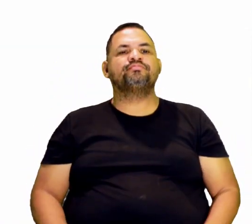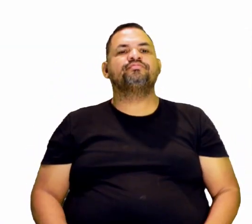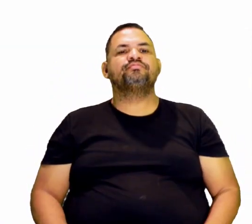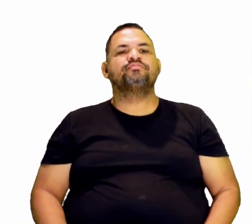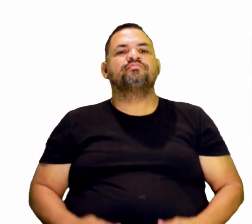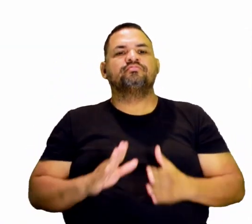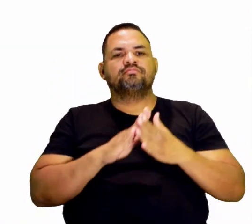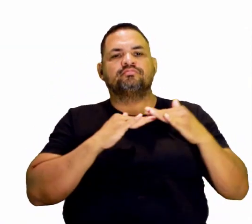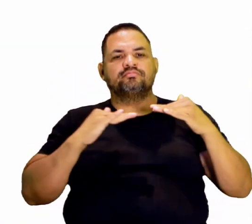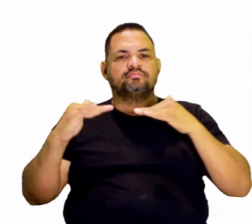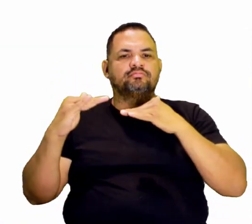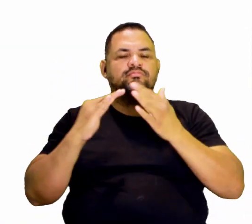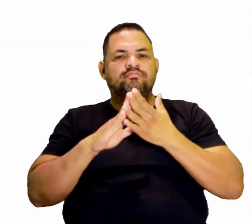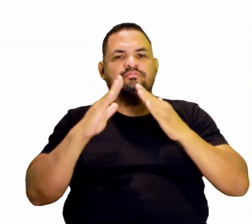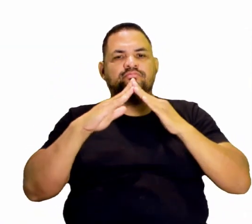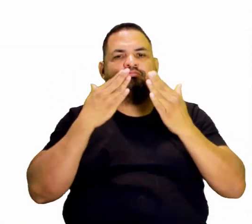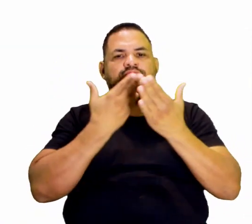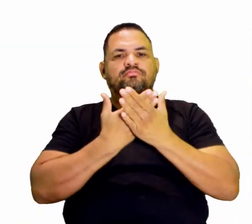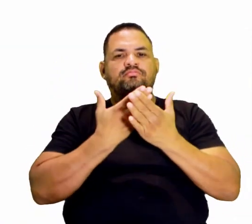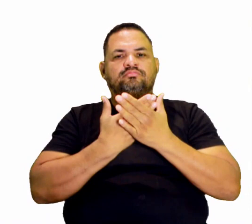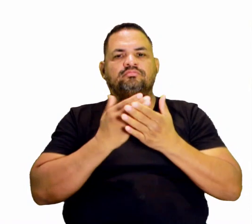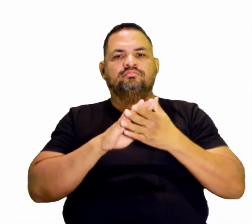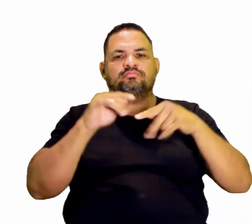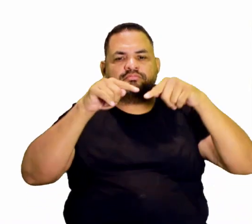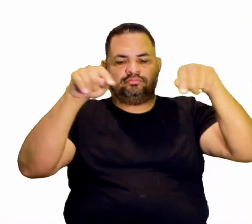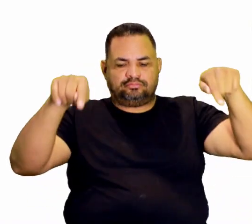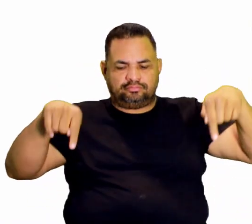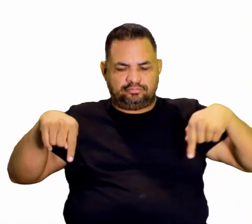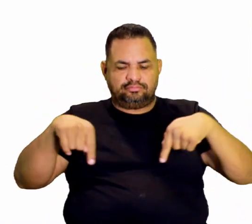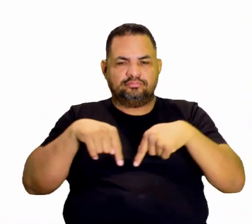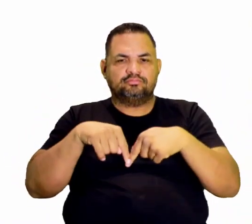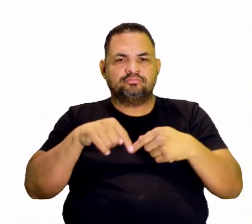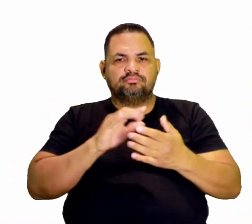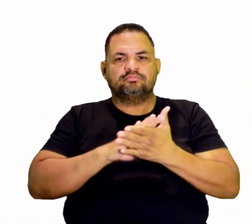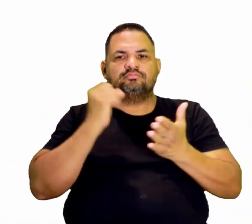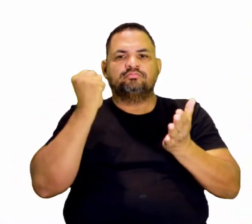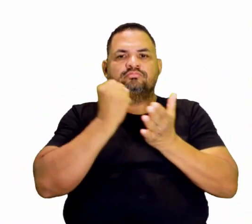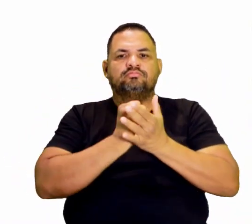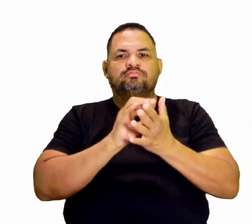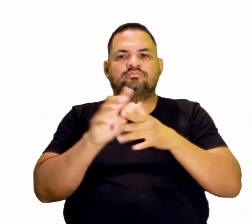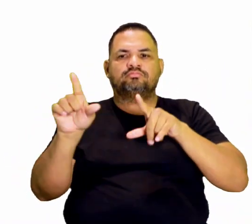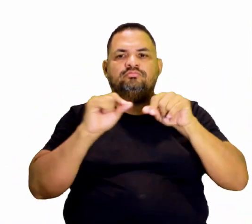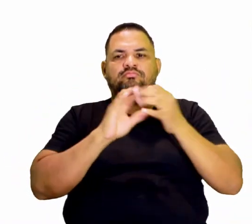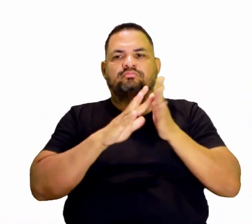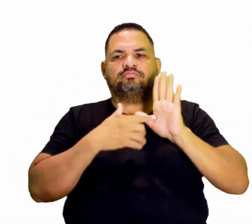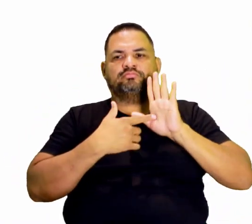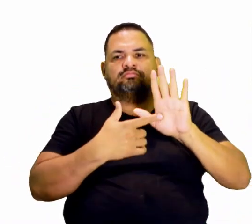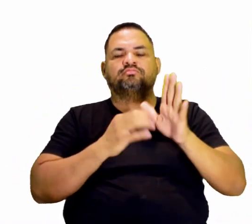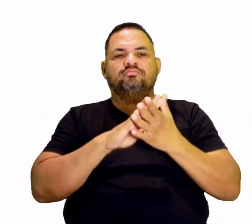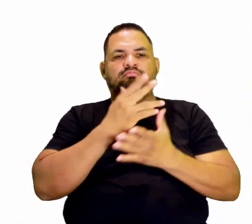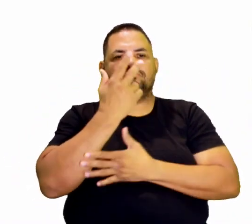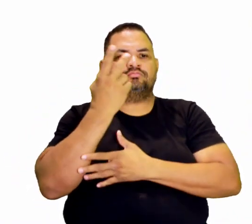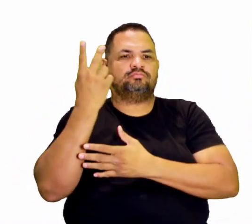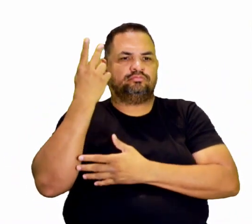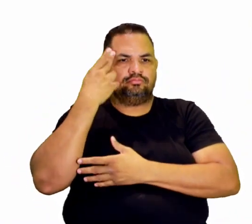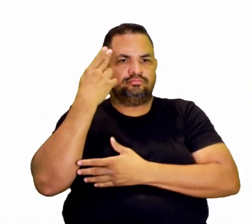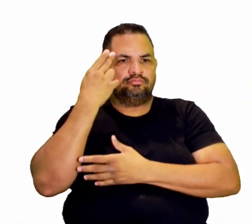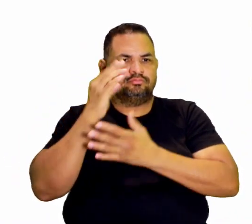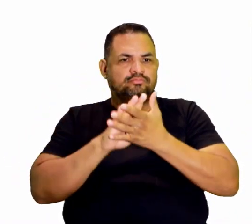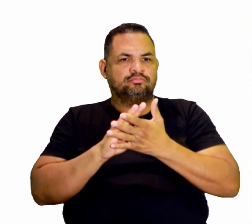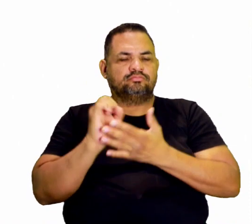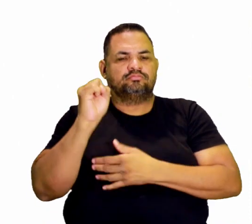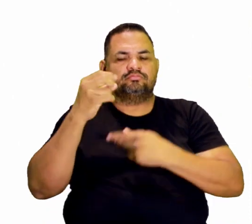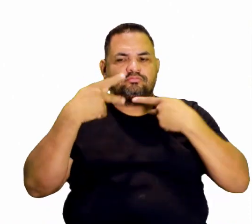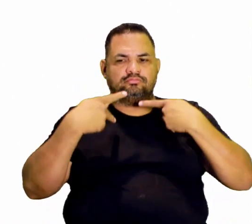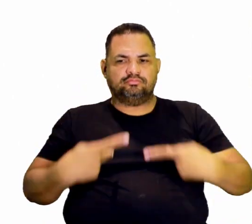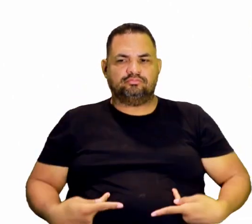Ênfase nos padrões acadêmicos dos salões oficiais e preferência pela representação